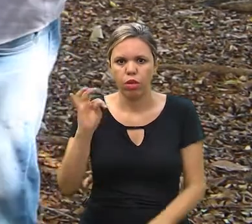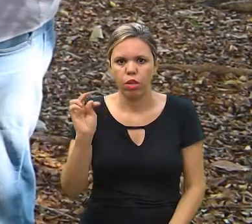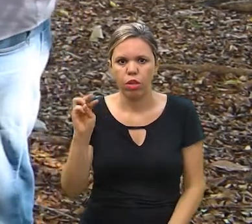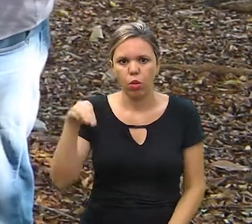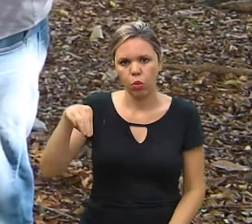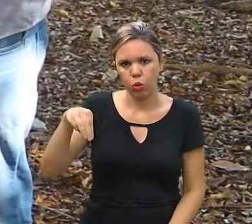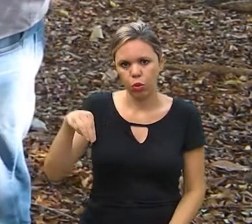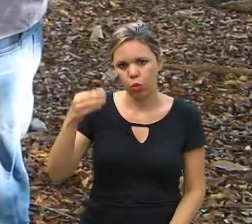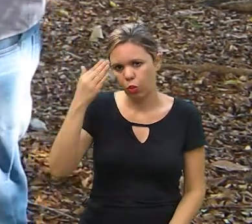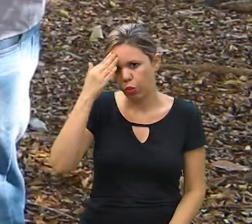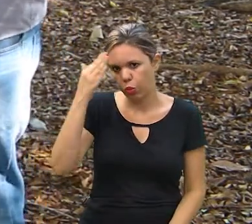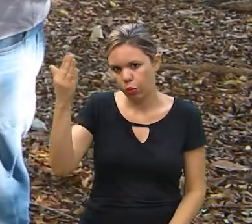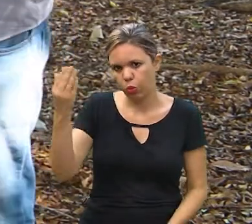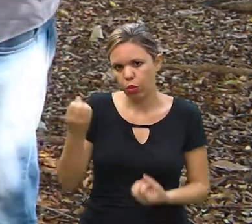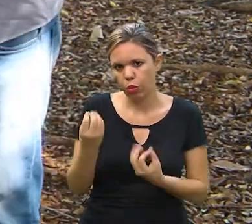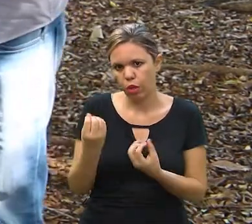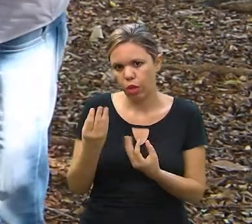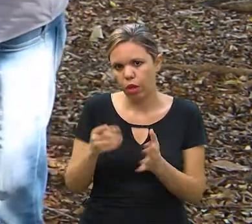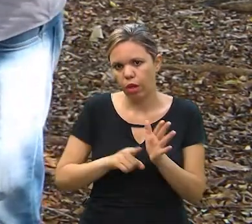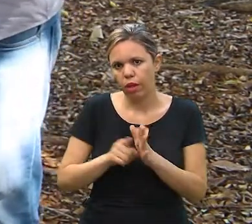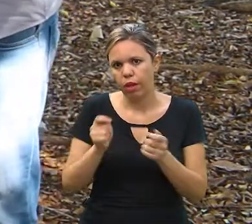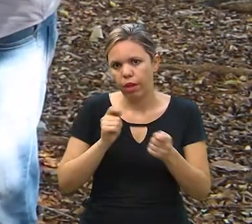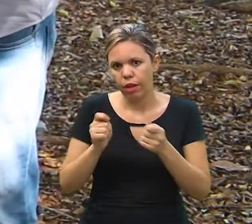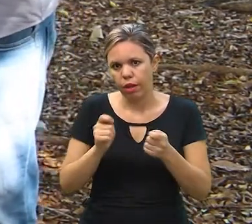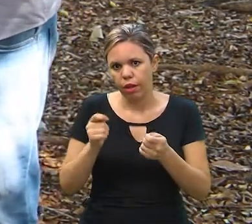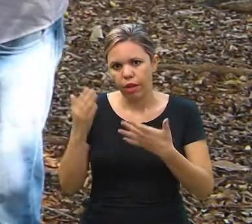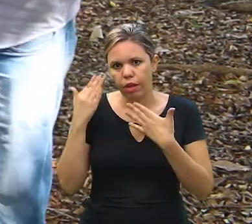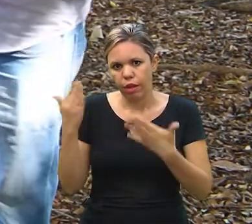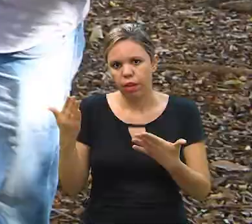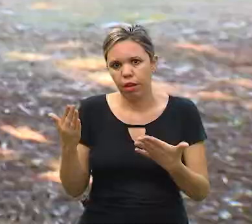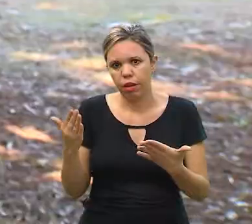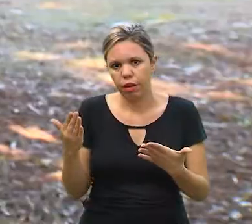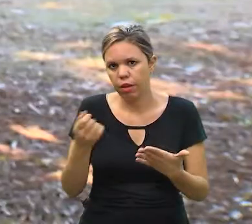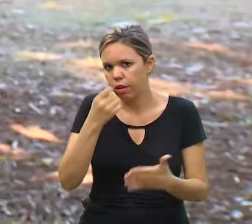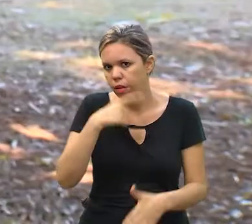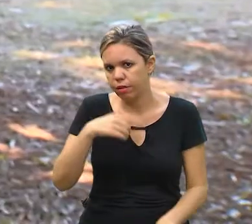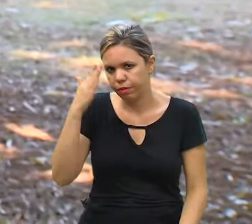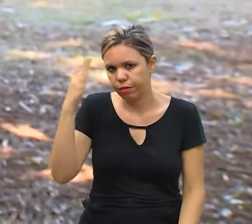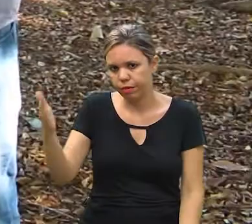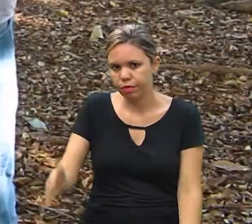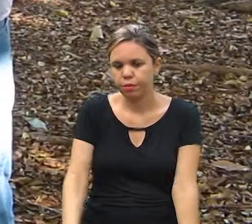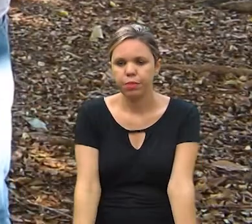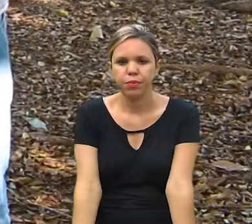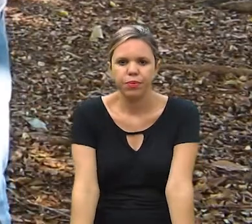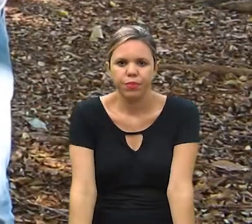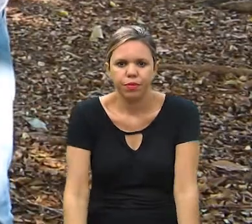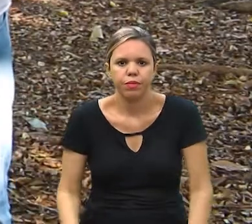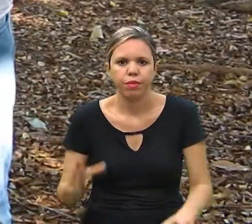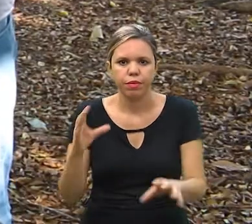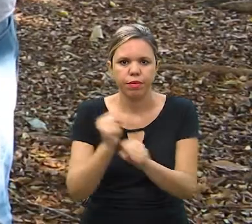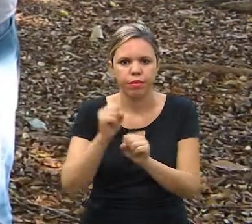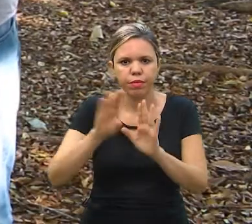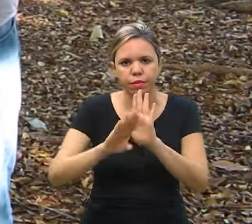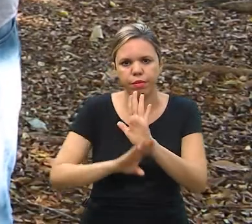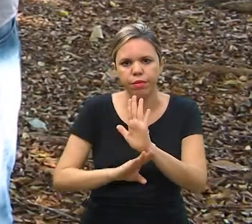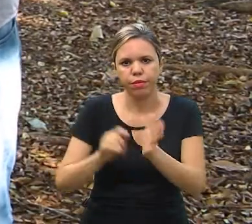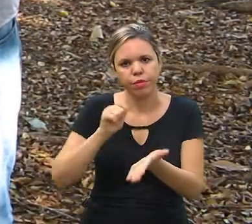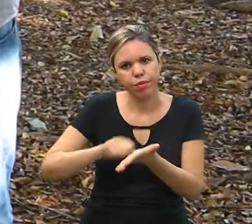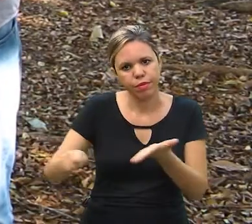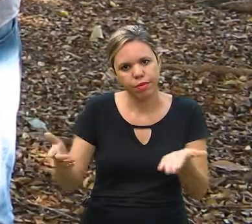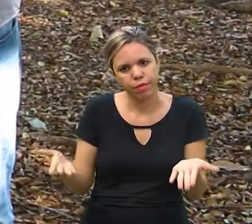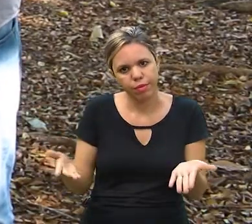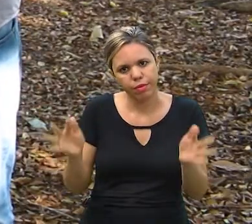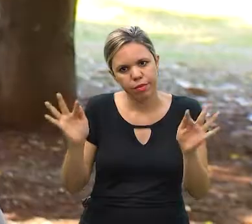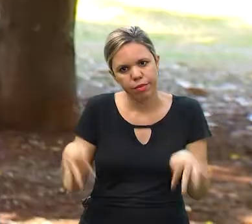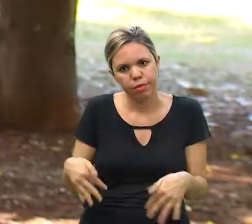Vieira, desculpa, muito obrigado pela entrevista. Eu que agradeço, Rubens, muito obrigado. É isso, o quadro Na Ponta do Lápis